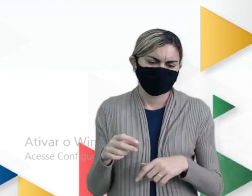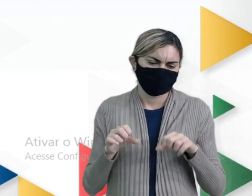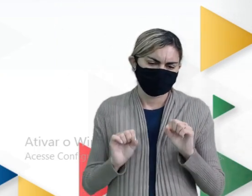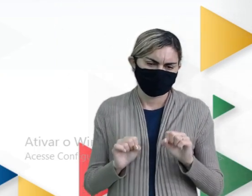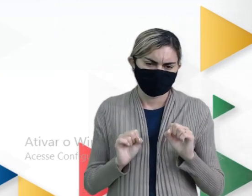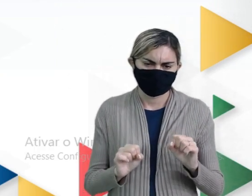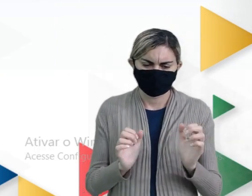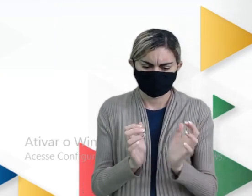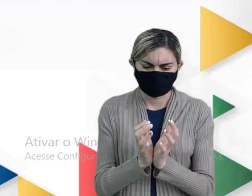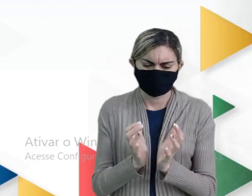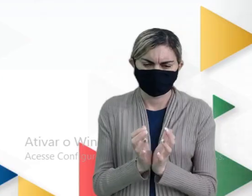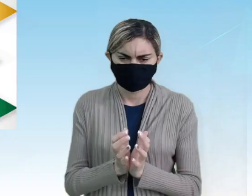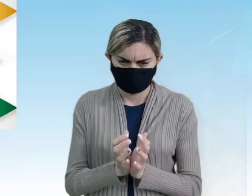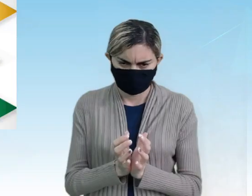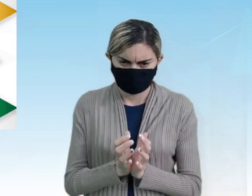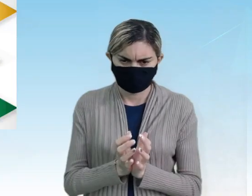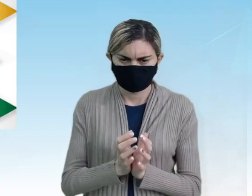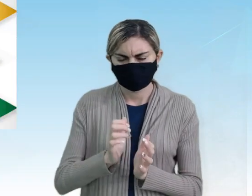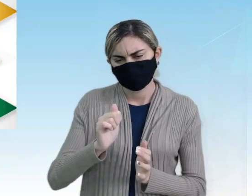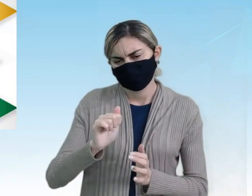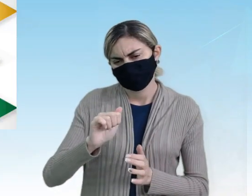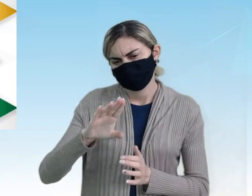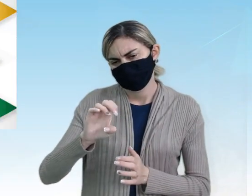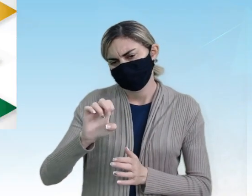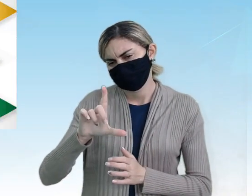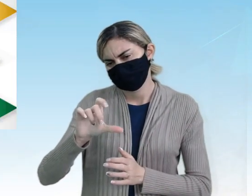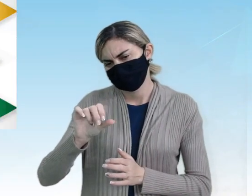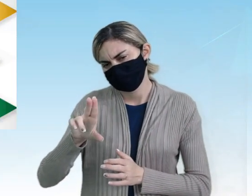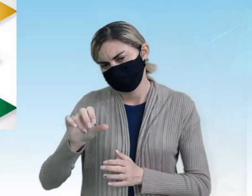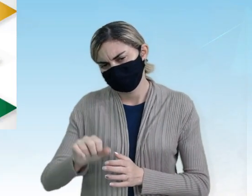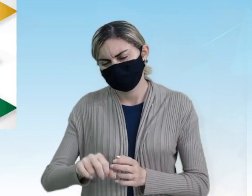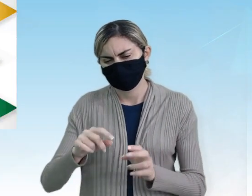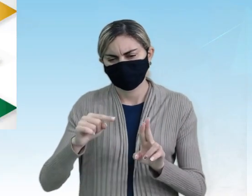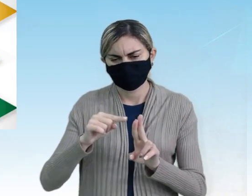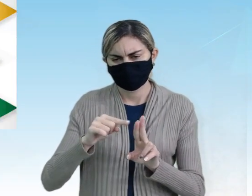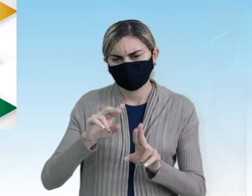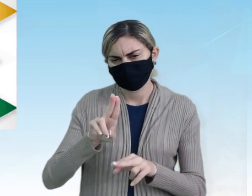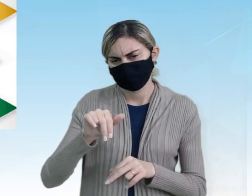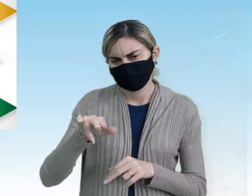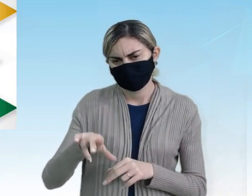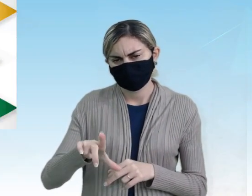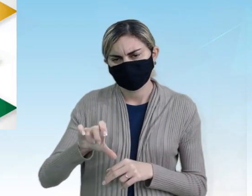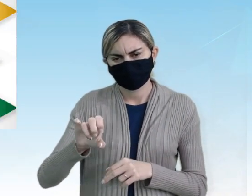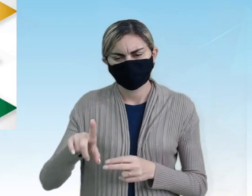ser classificados em acelular, unicelular e